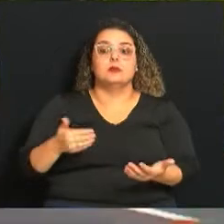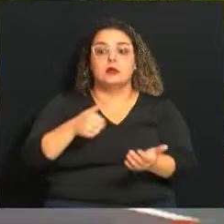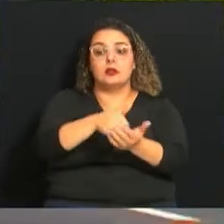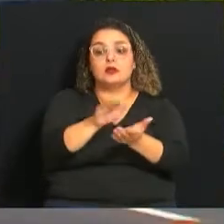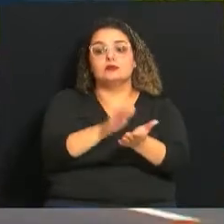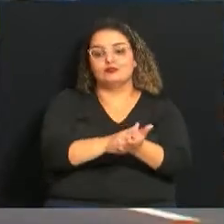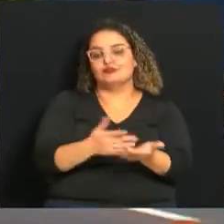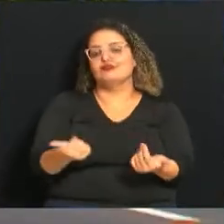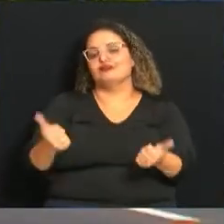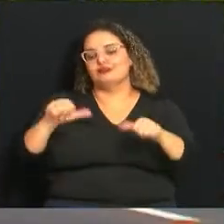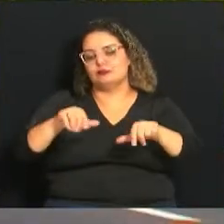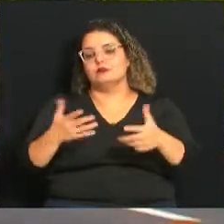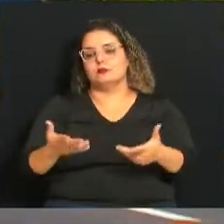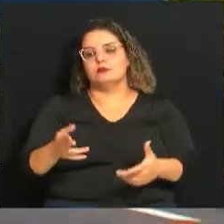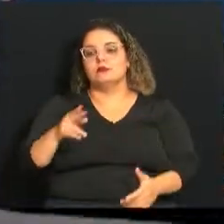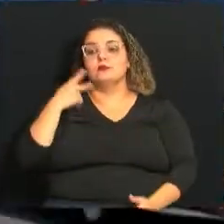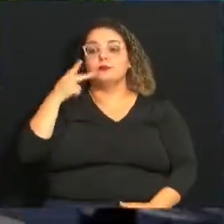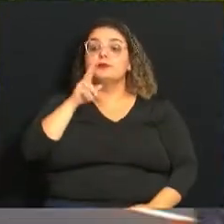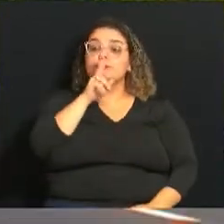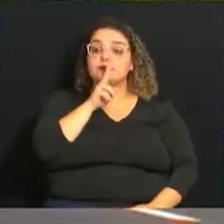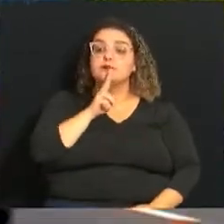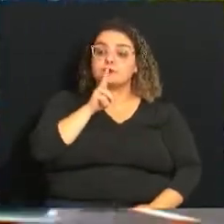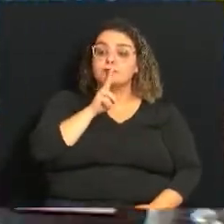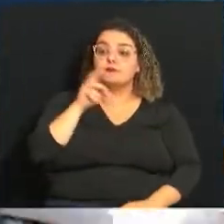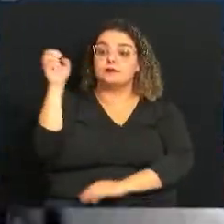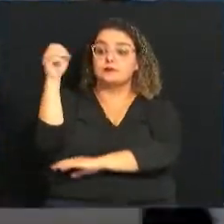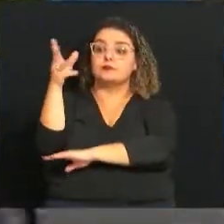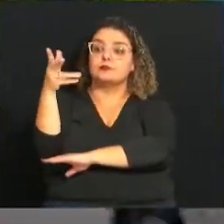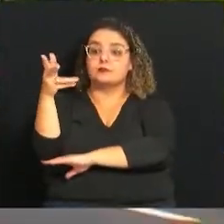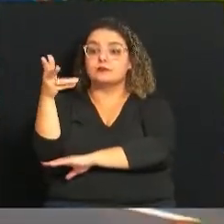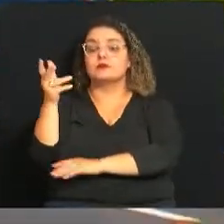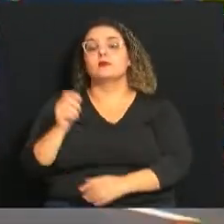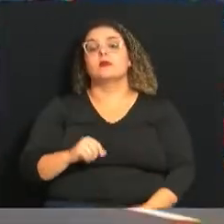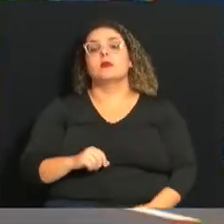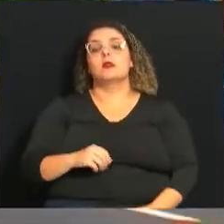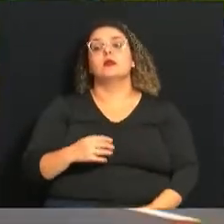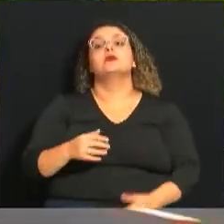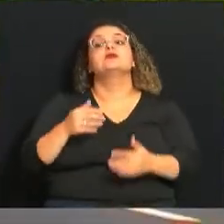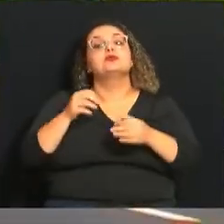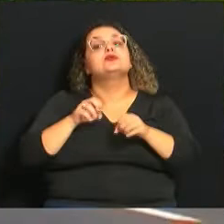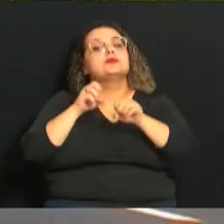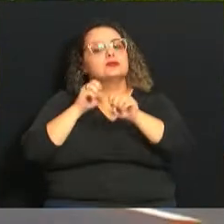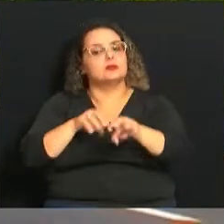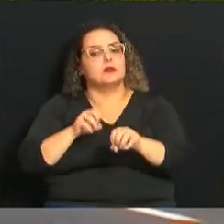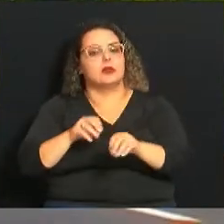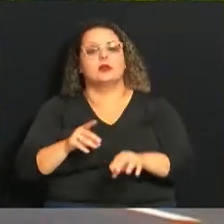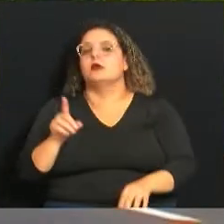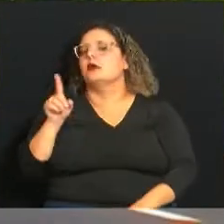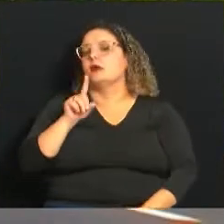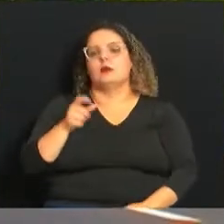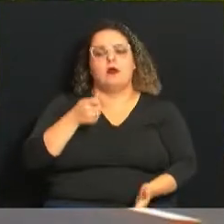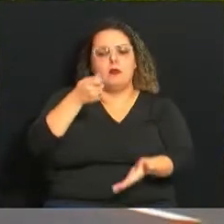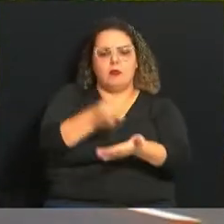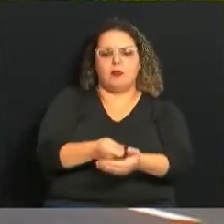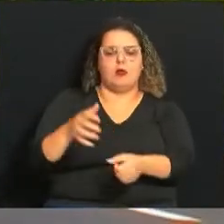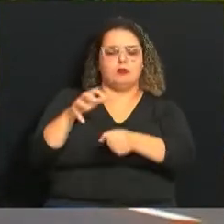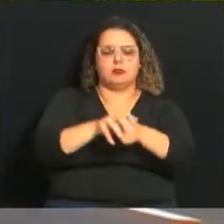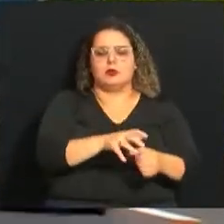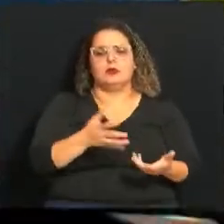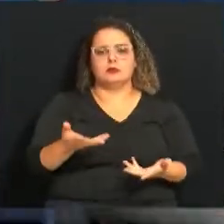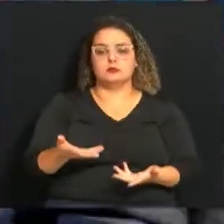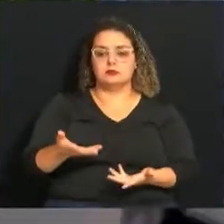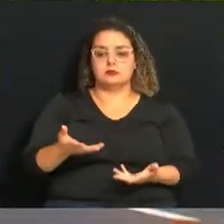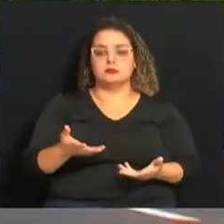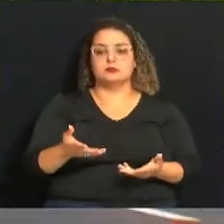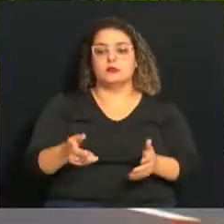Para Osseri, os radares devem funcionar de forma educativa e não punitiva. Esse projeto ele